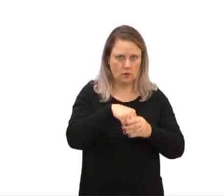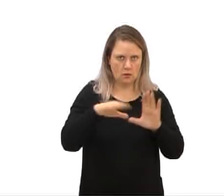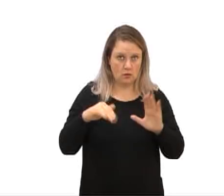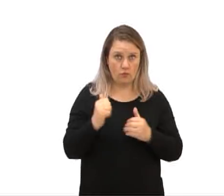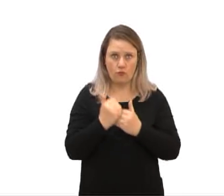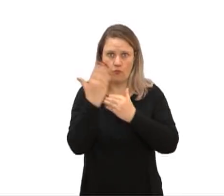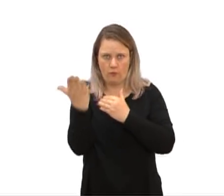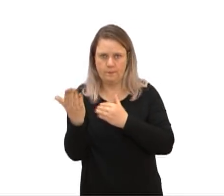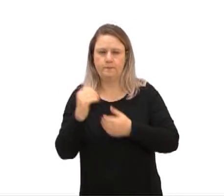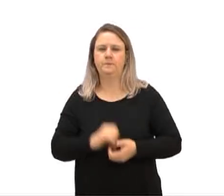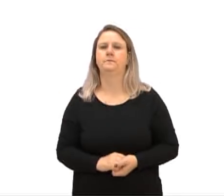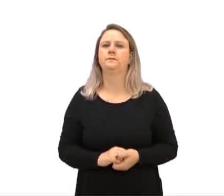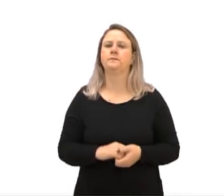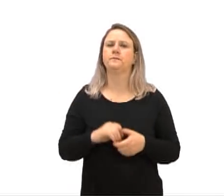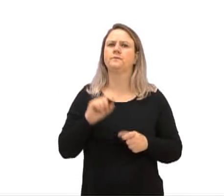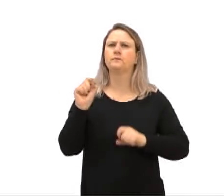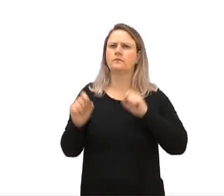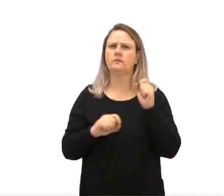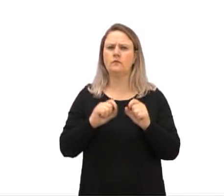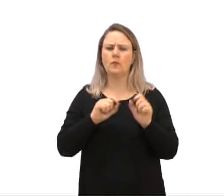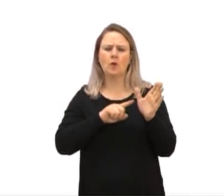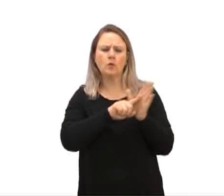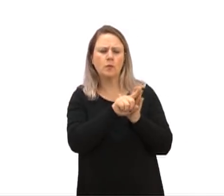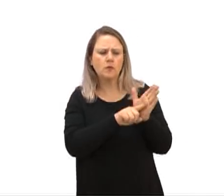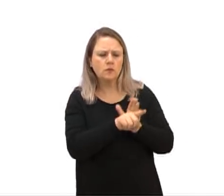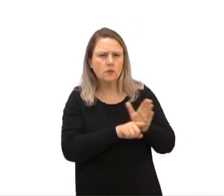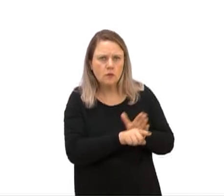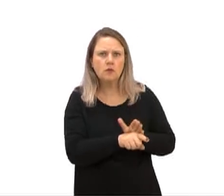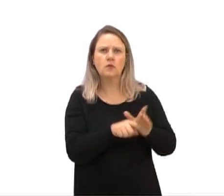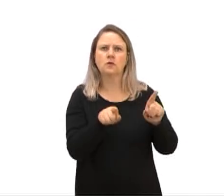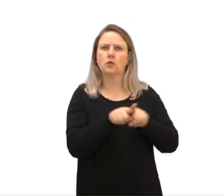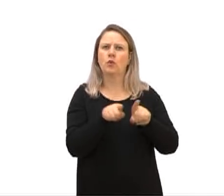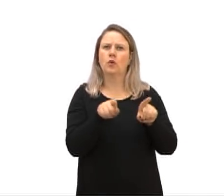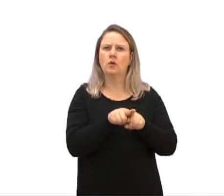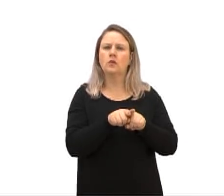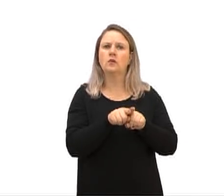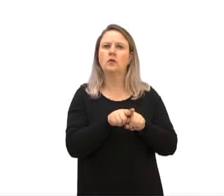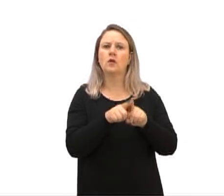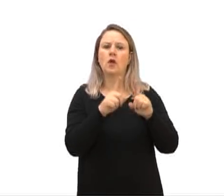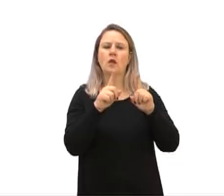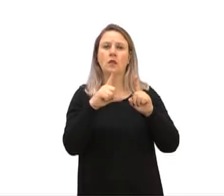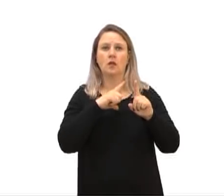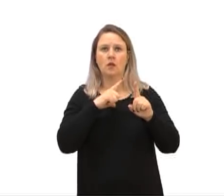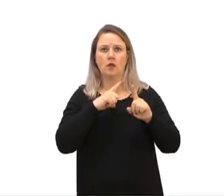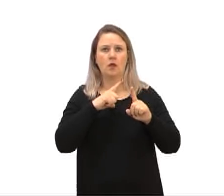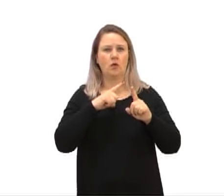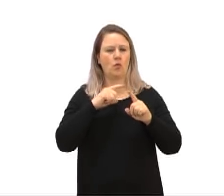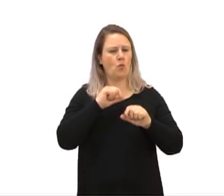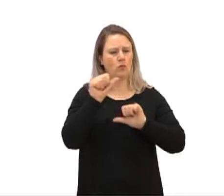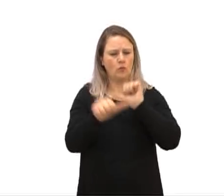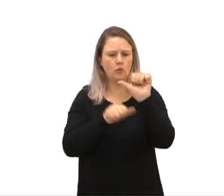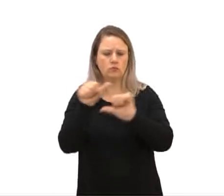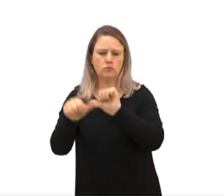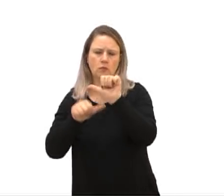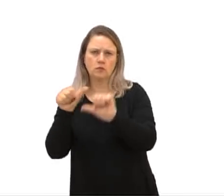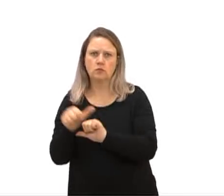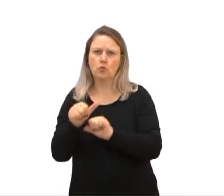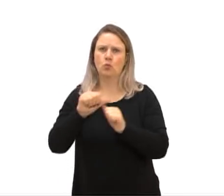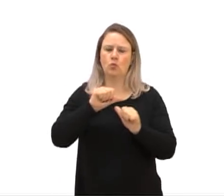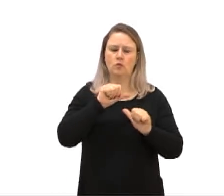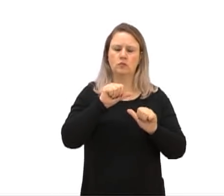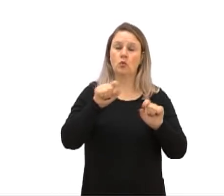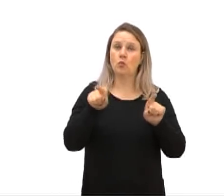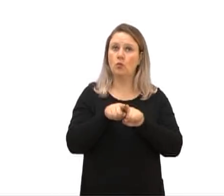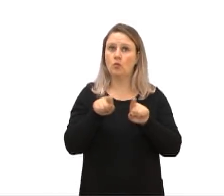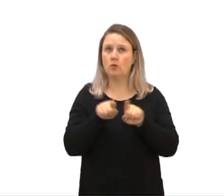Os processos químicos, físicos e biológicos que ocorrem na crosta terrestre transformam e modelam